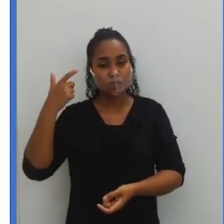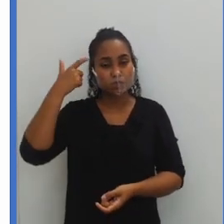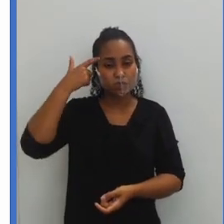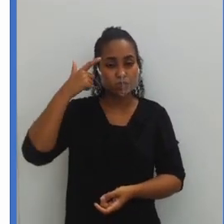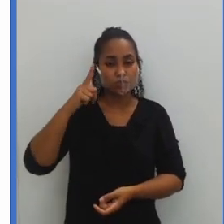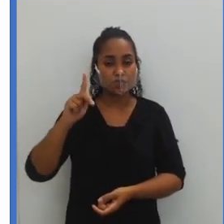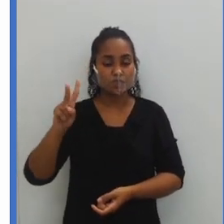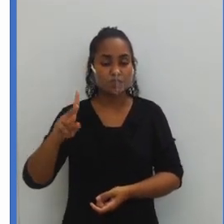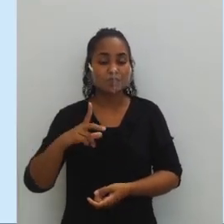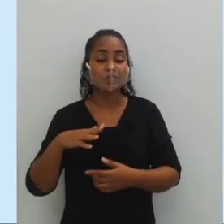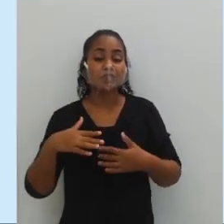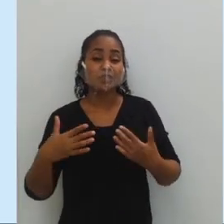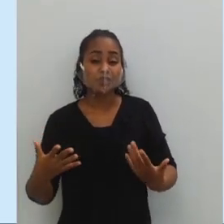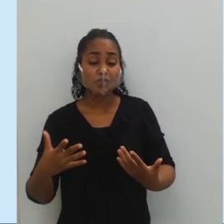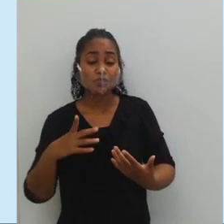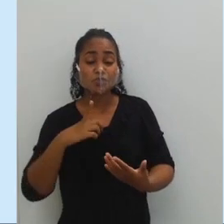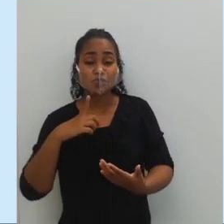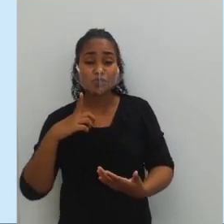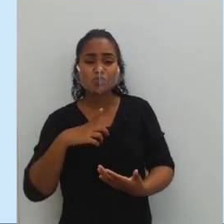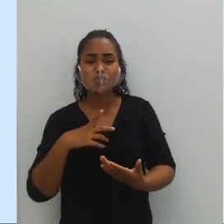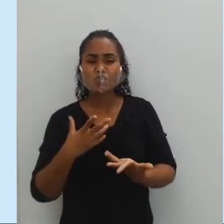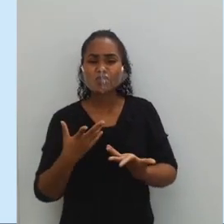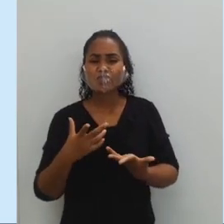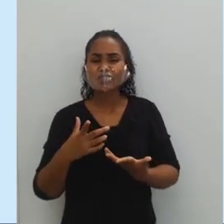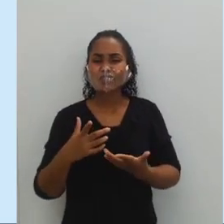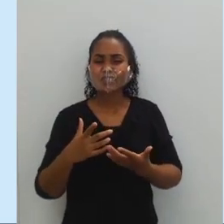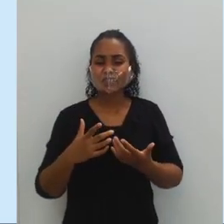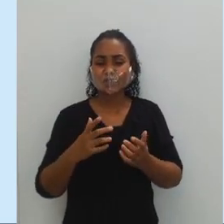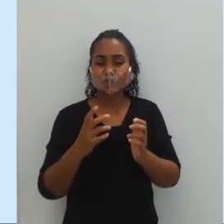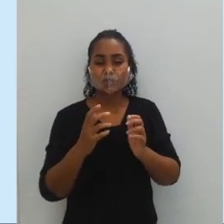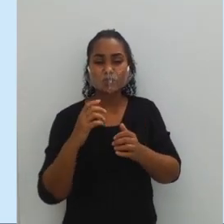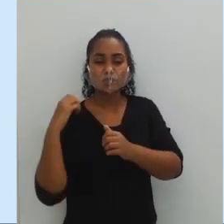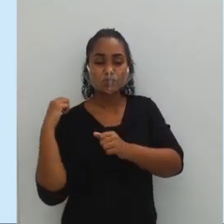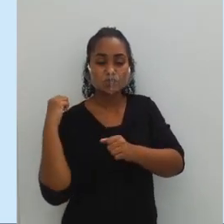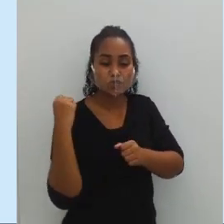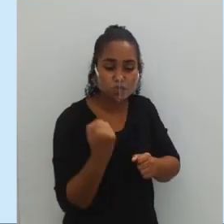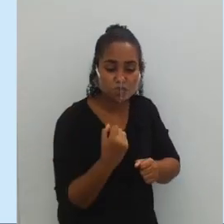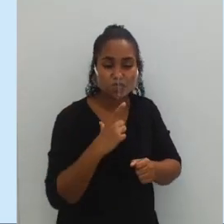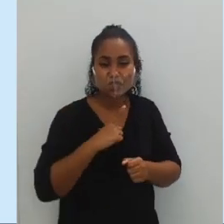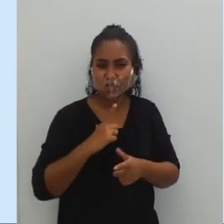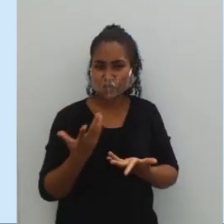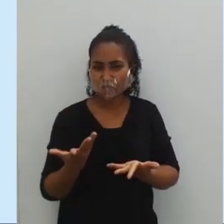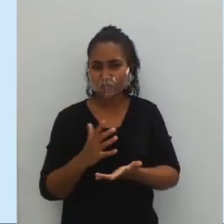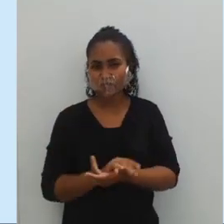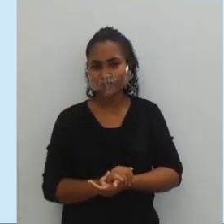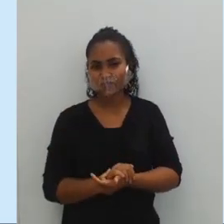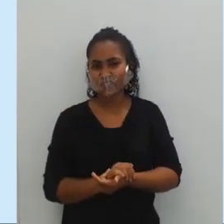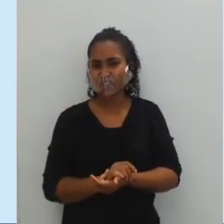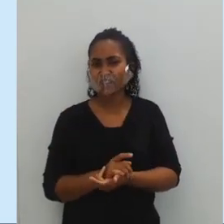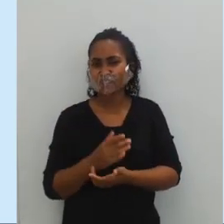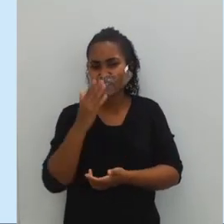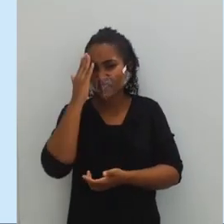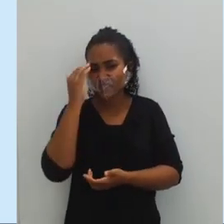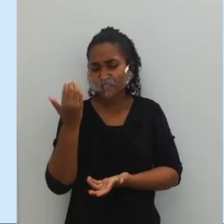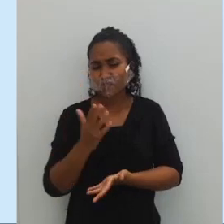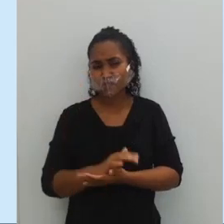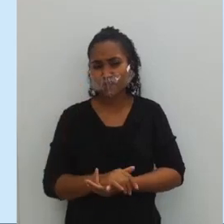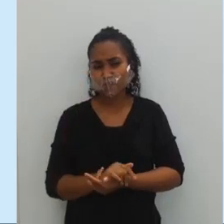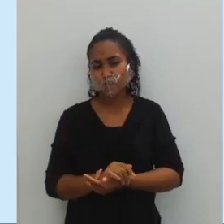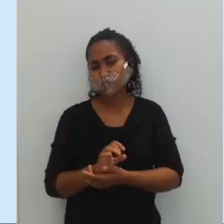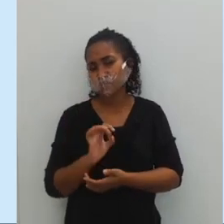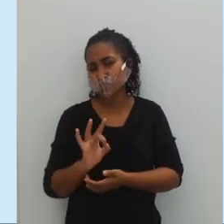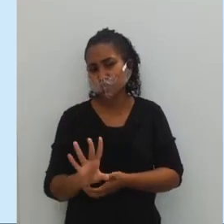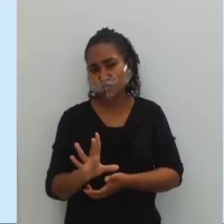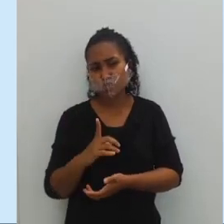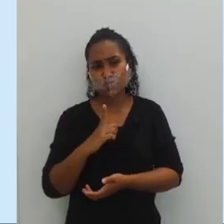Vargas, ok? E no jiu-jitsu, Sueli, será que tem preconceito no jiu-jitsu? O que é que vocês acham?